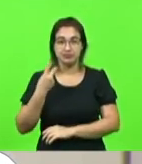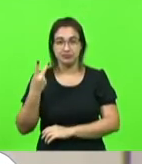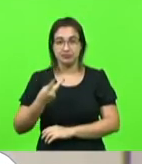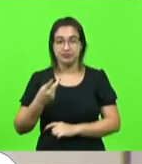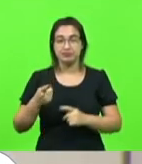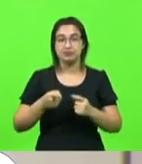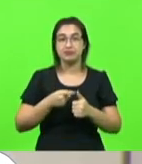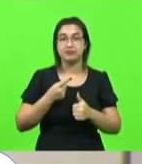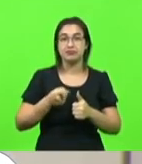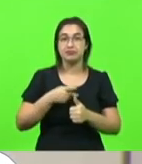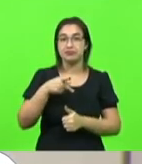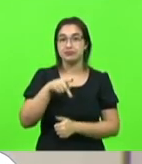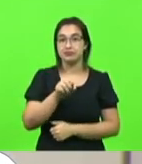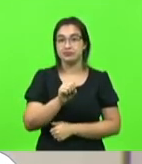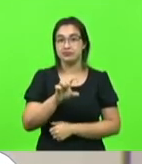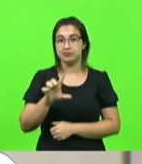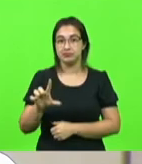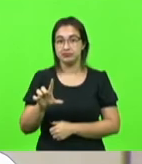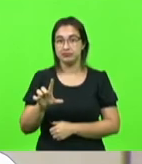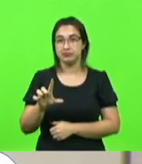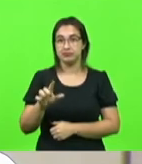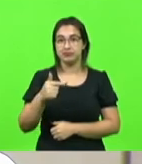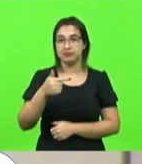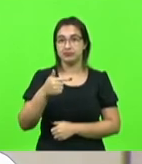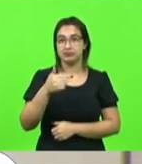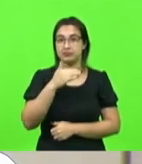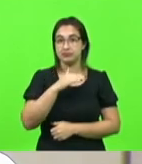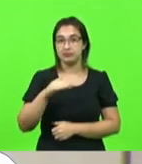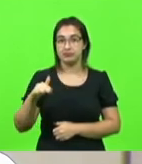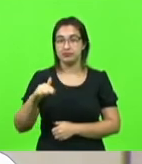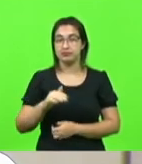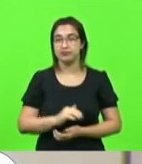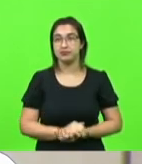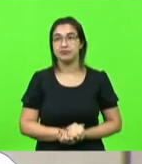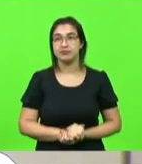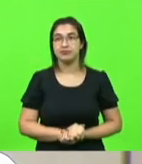é PSL, por 7 minutos e 30 segundos.